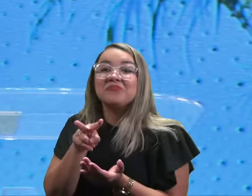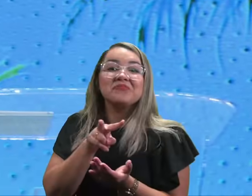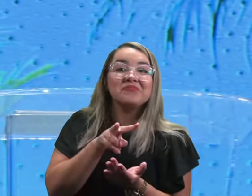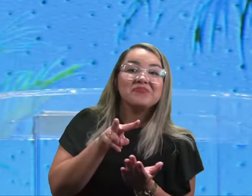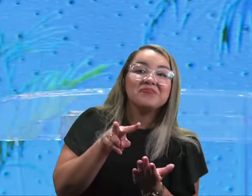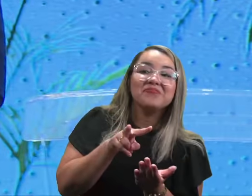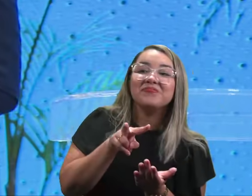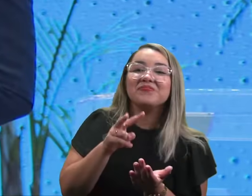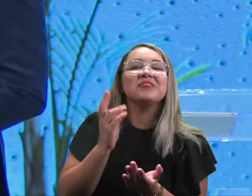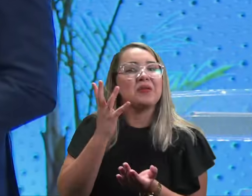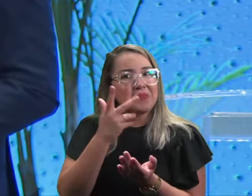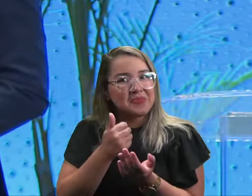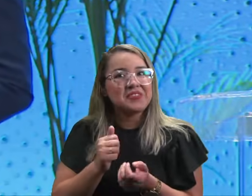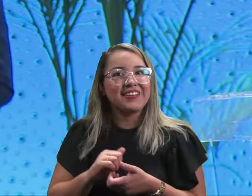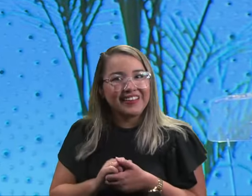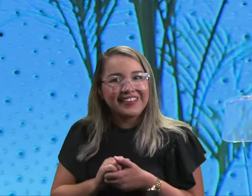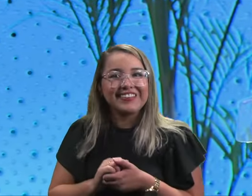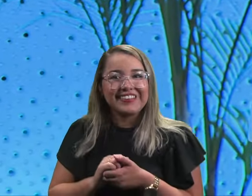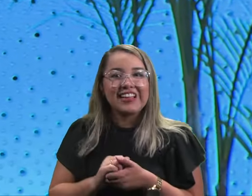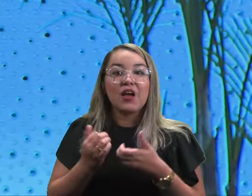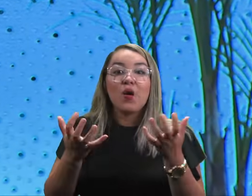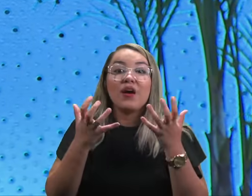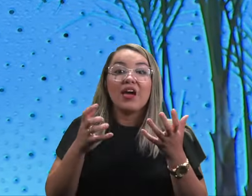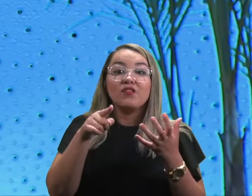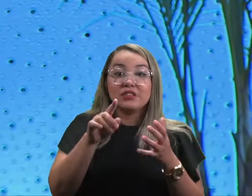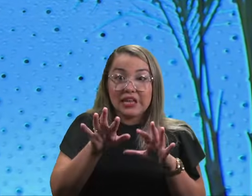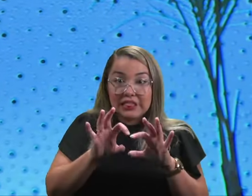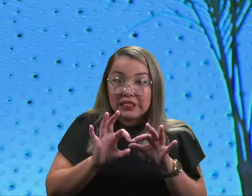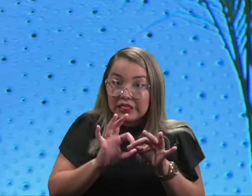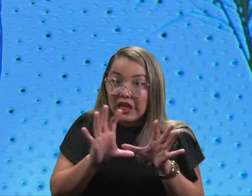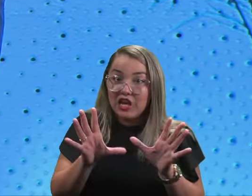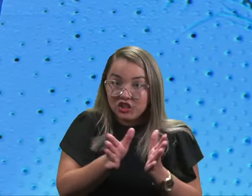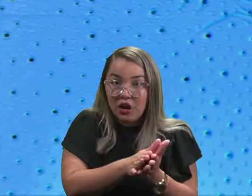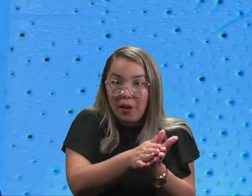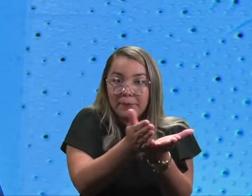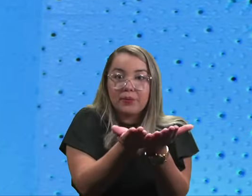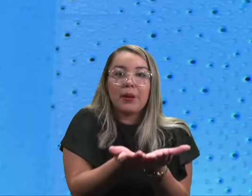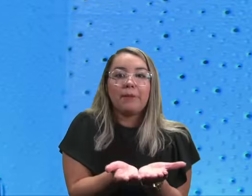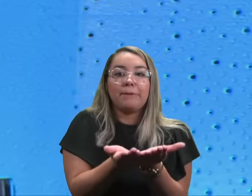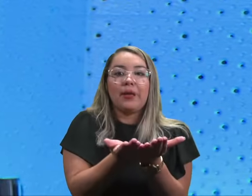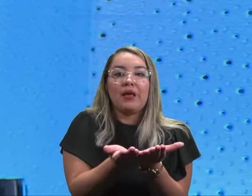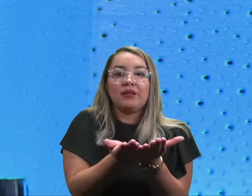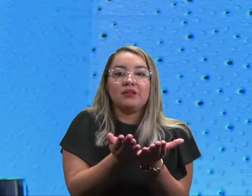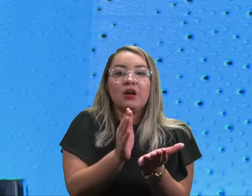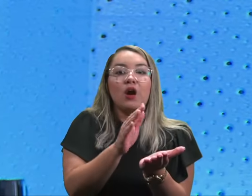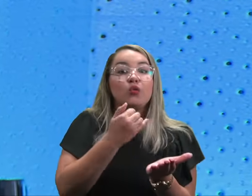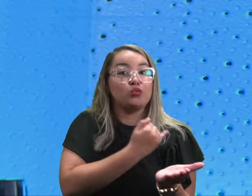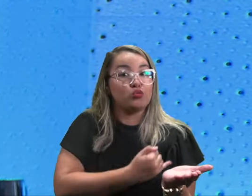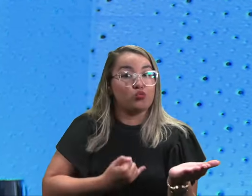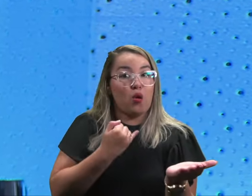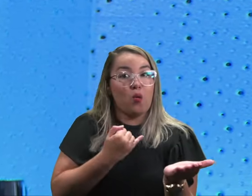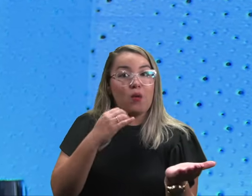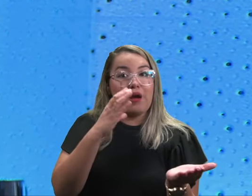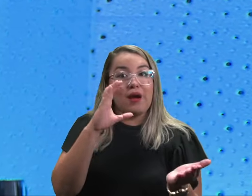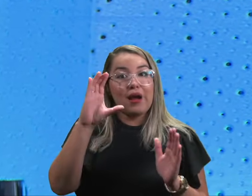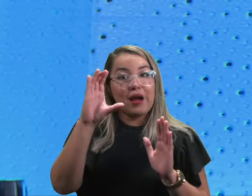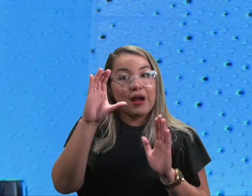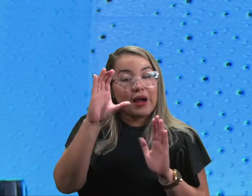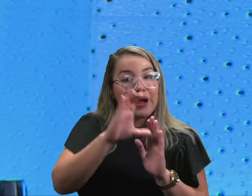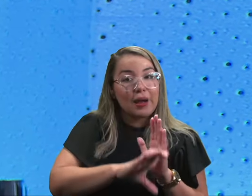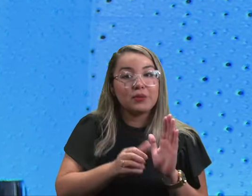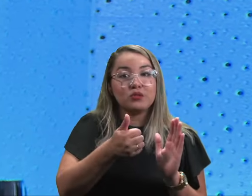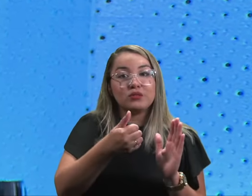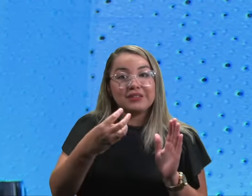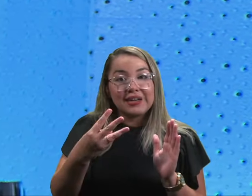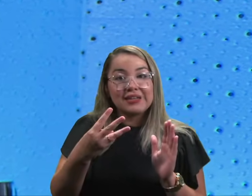Bíblia, e eu convido você a deixar a Bíblia aberta em João, capítulo 13, 14, 15,